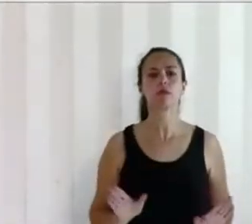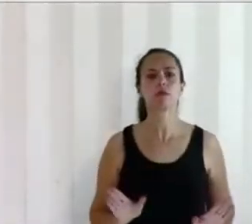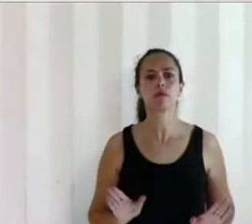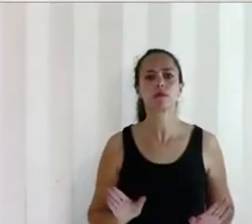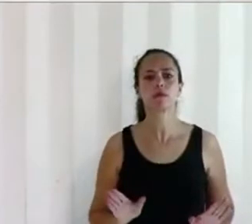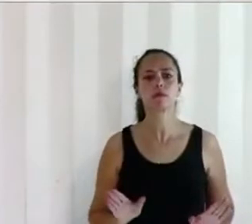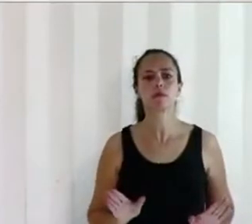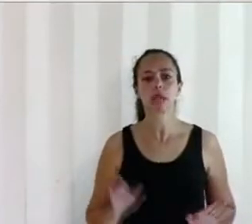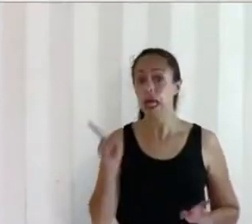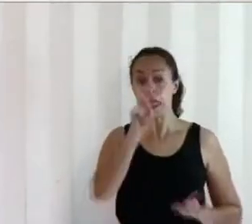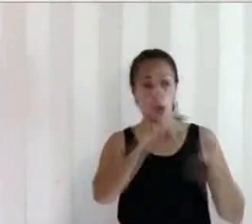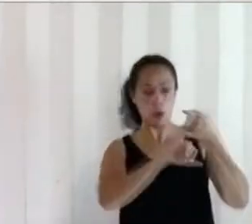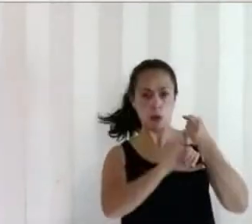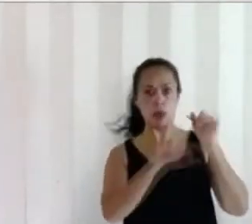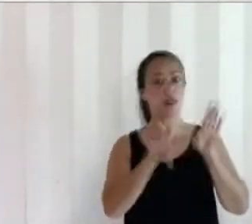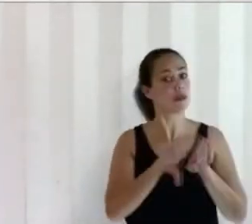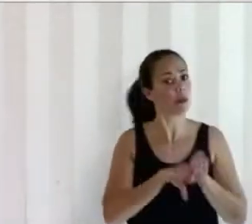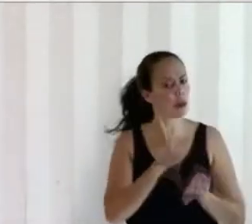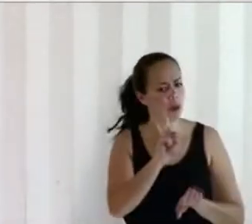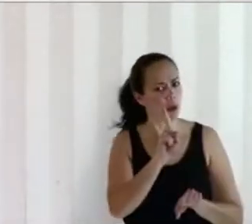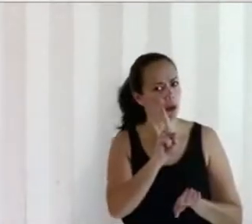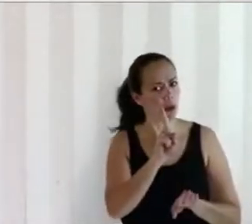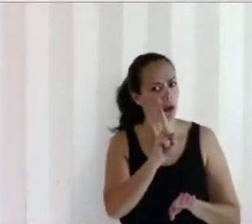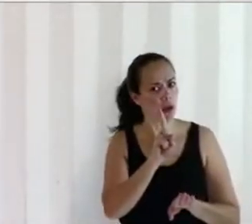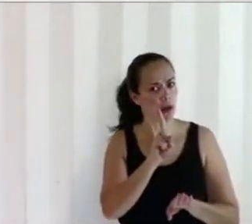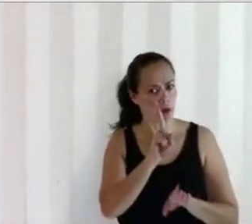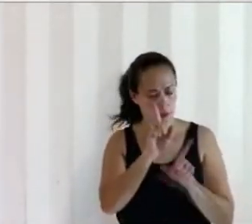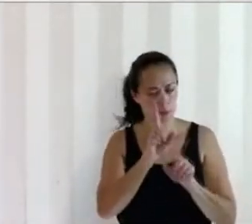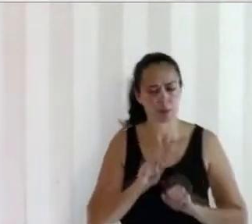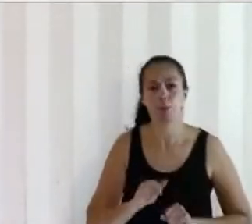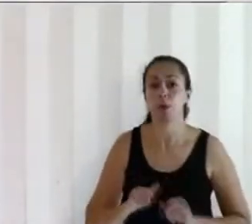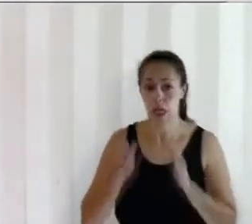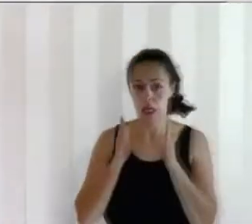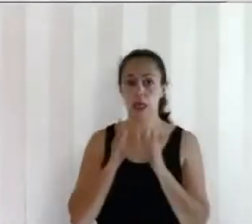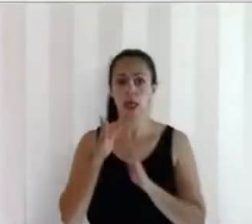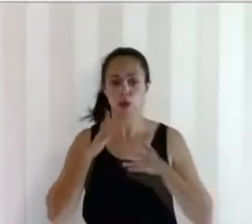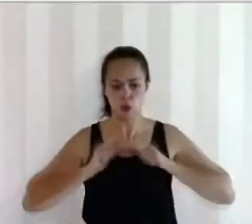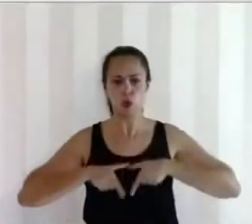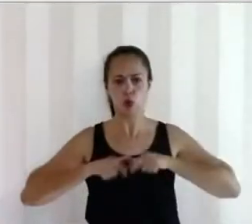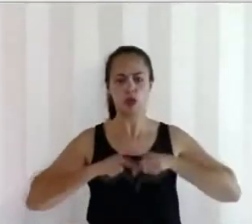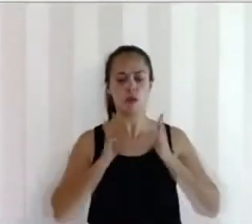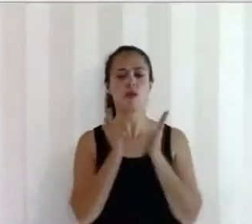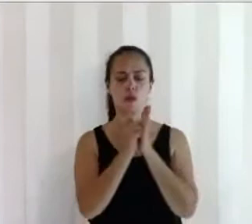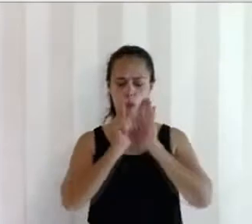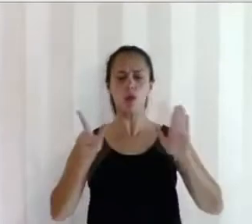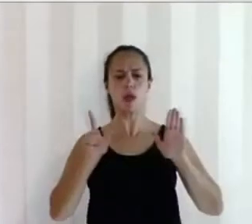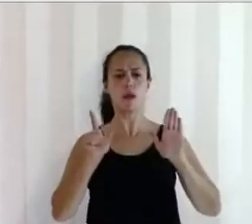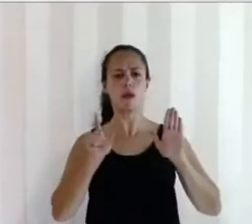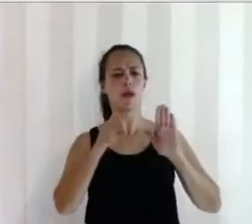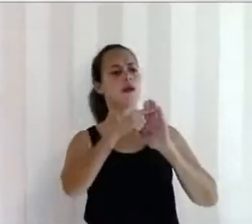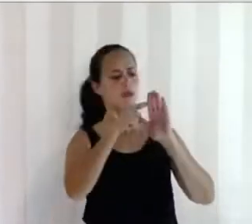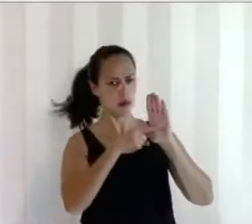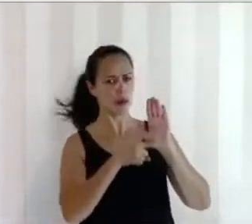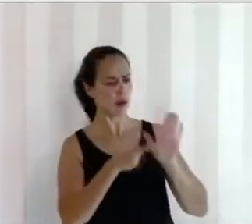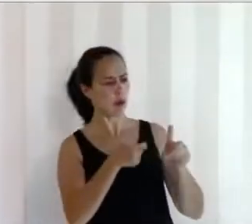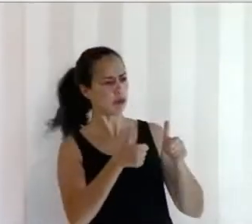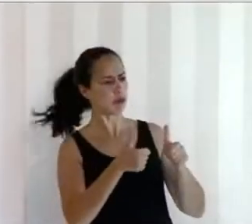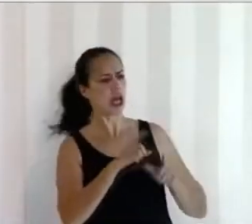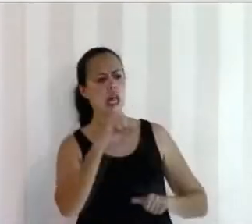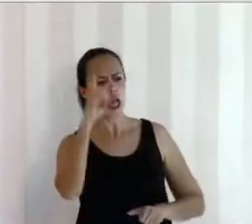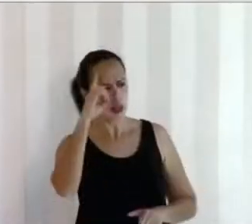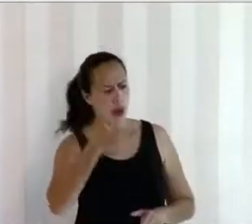Então, 10 mandamentos para os judeus, eles também chamavam de lei. Eles também chamavam de lei os 5